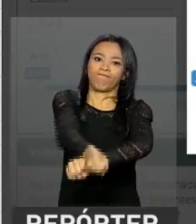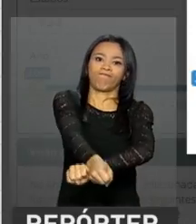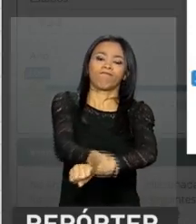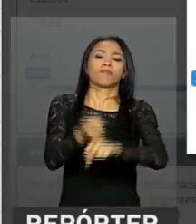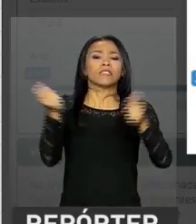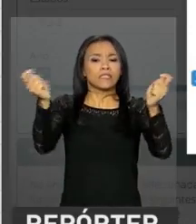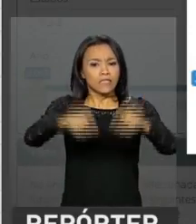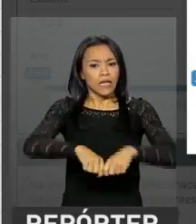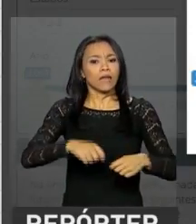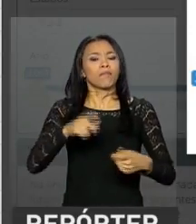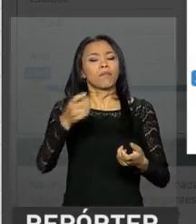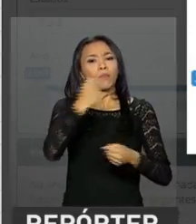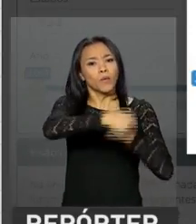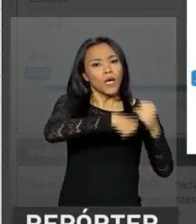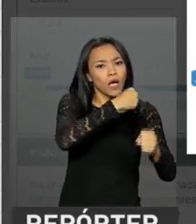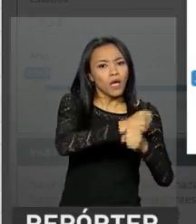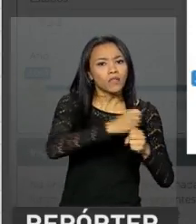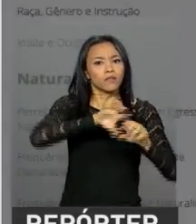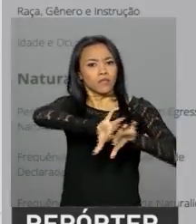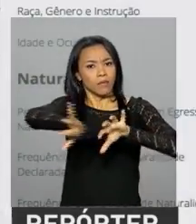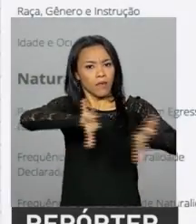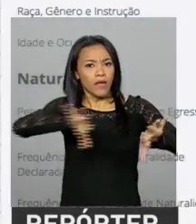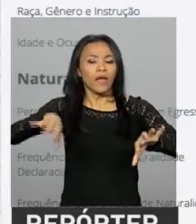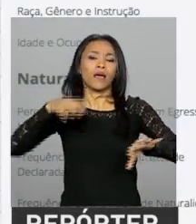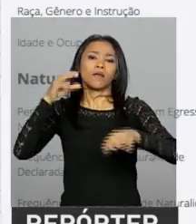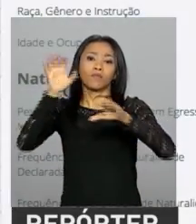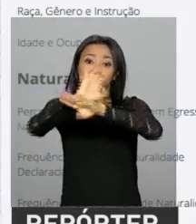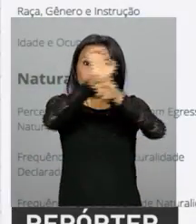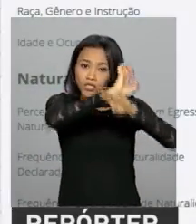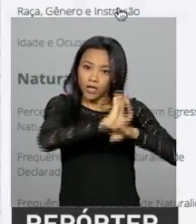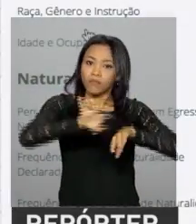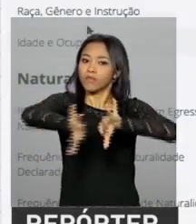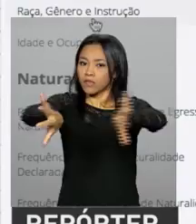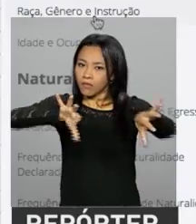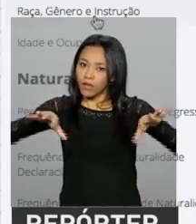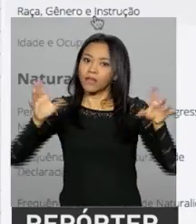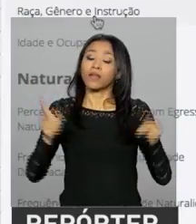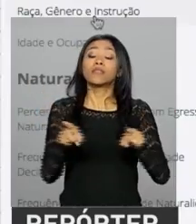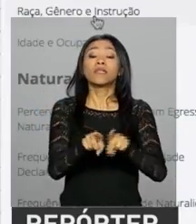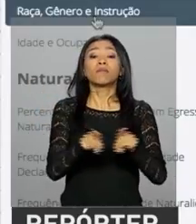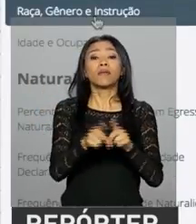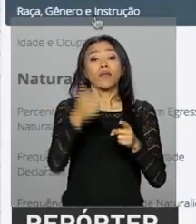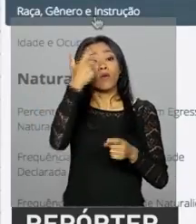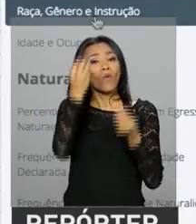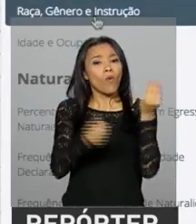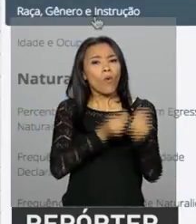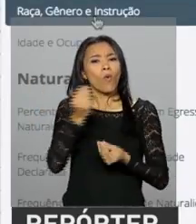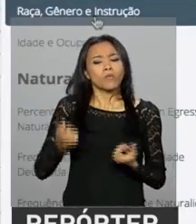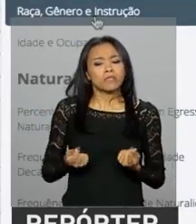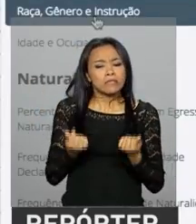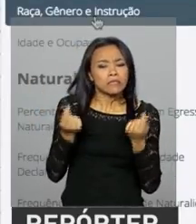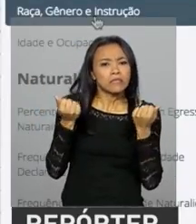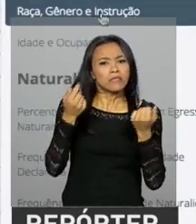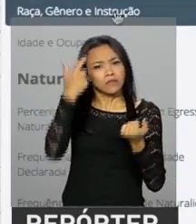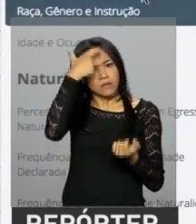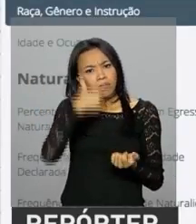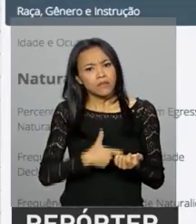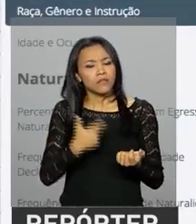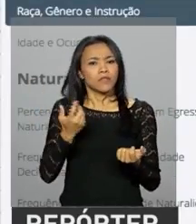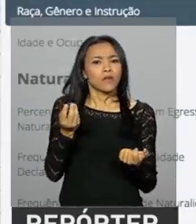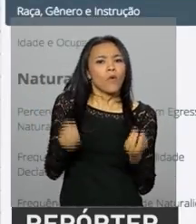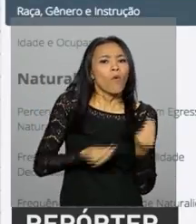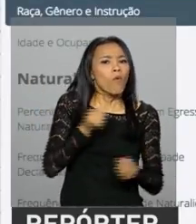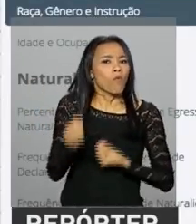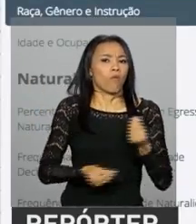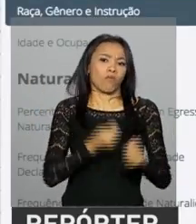ano no estado o sistema também traz o perfil sócio-econômico das vítimas e dos municípios onde foram encontrados casos de